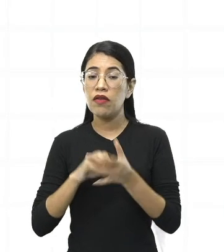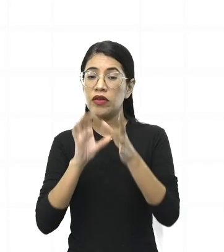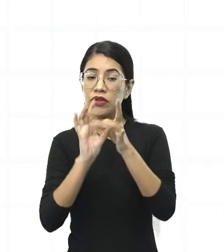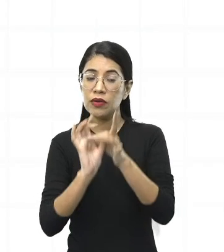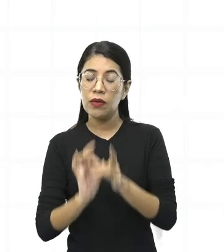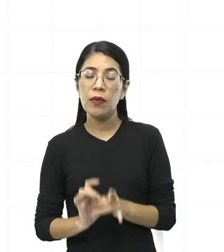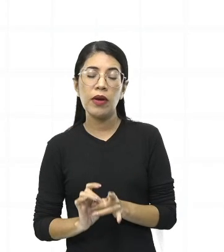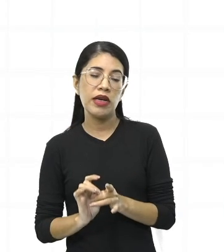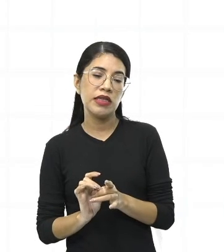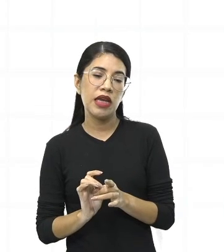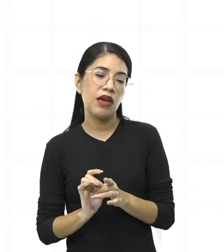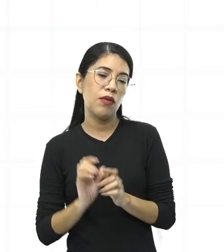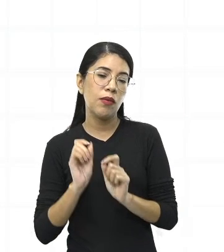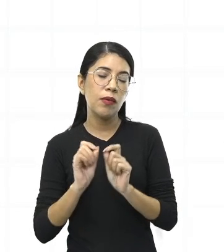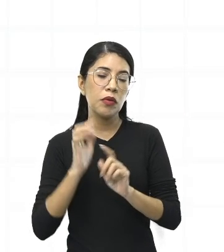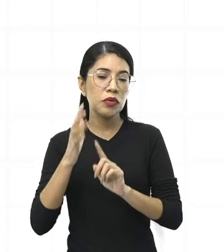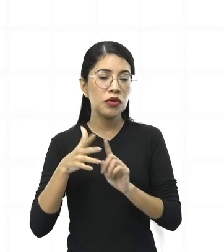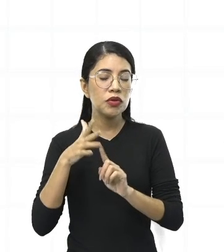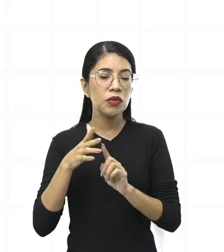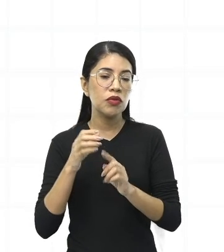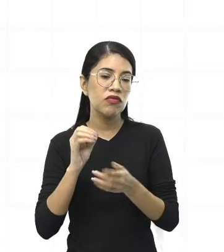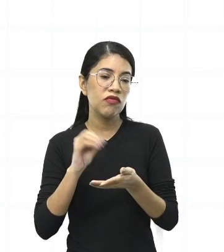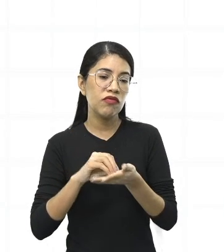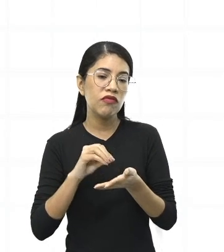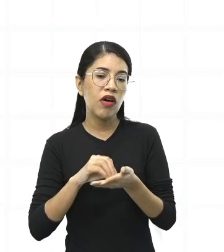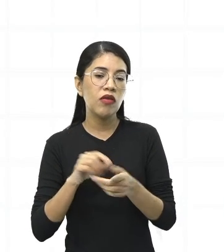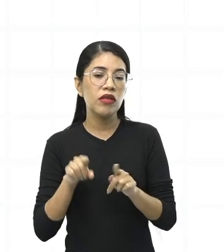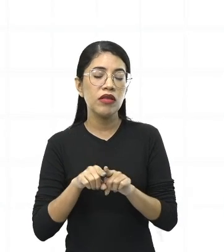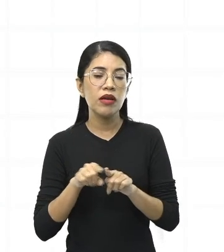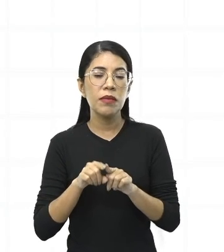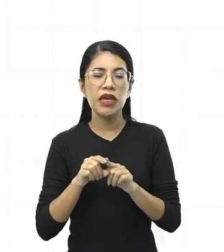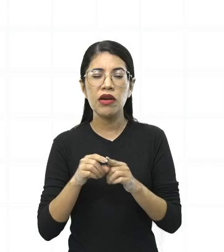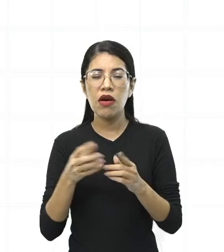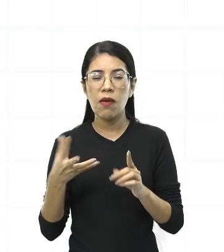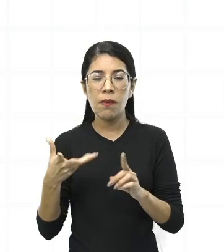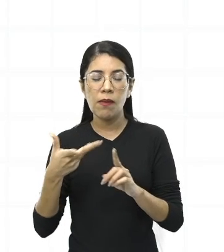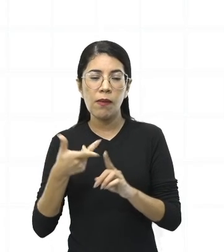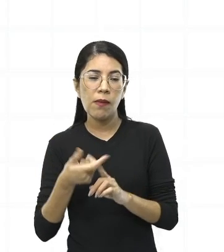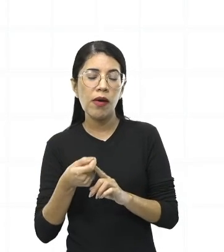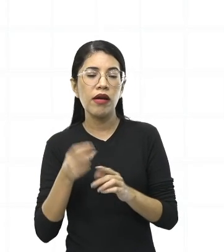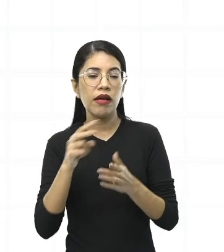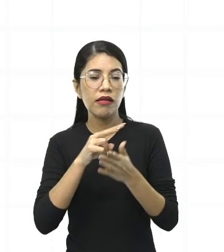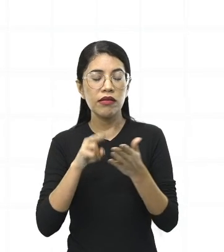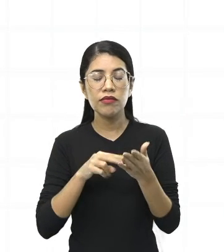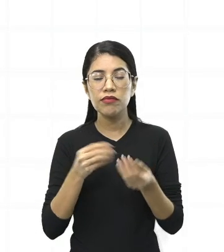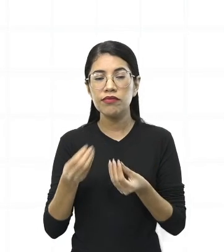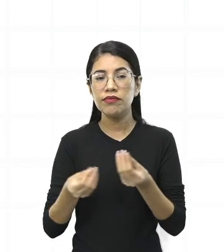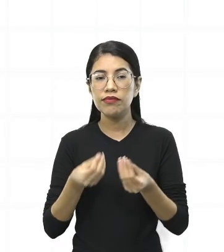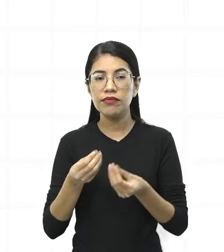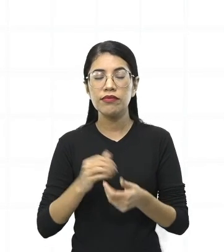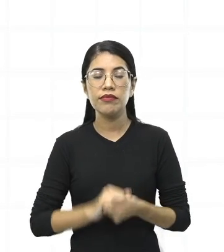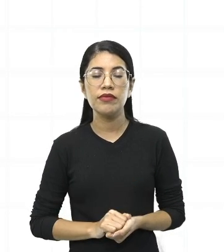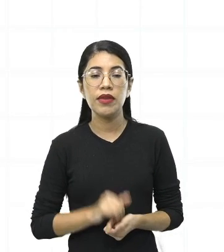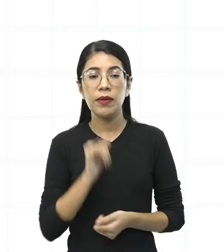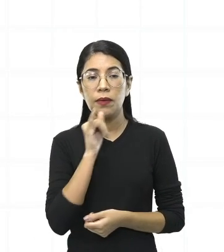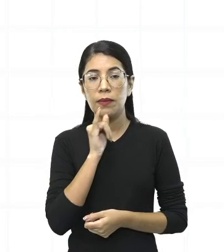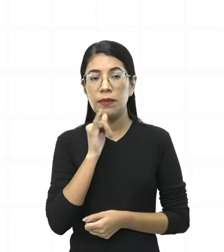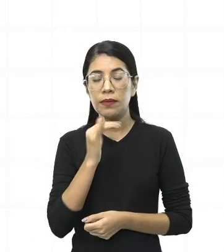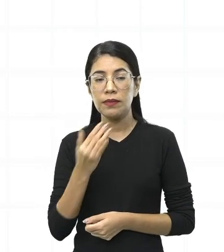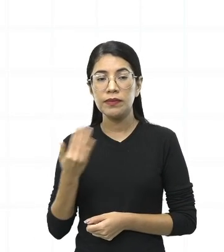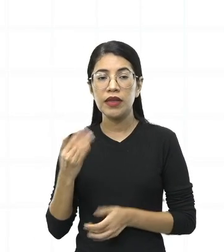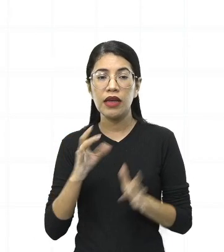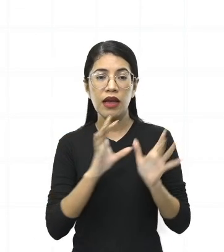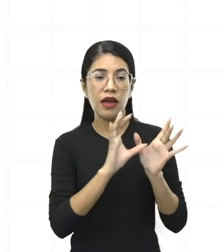compromete a clareza do discurso, a sua fluência e a eficácia da leitura. Vamos ver então o exemplo aí da